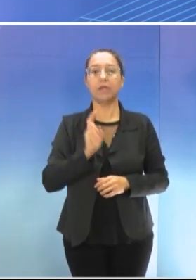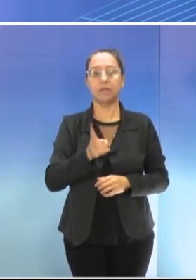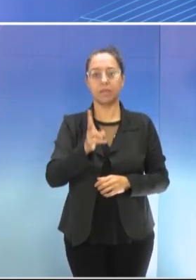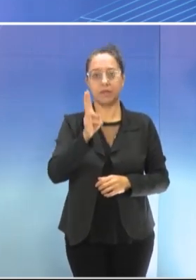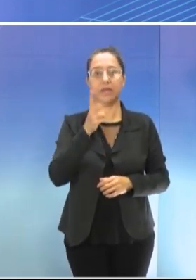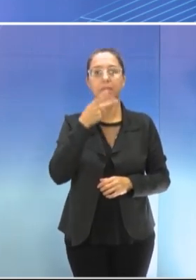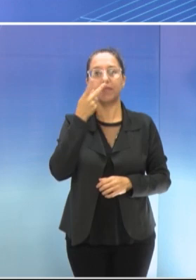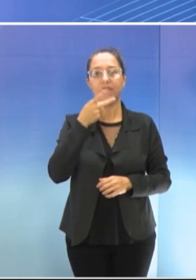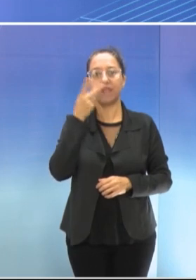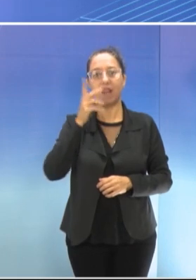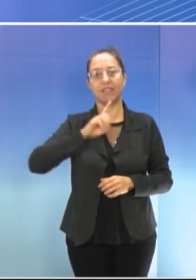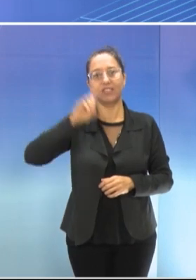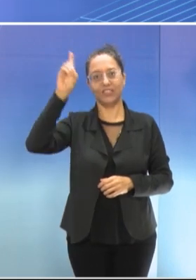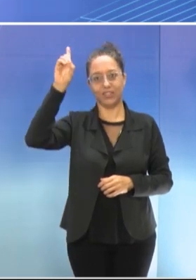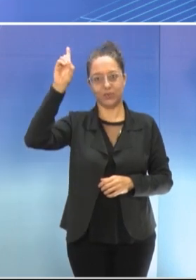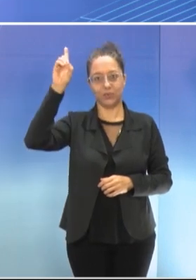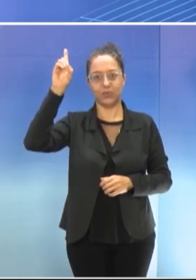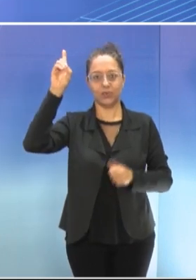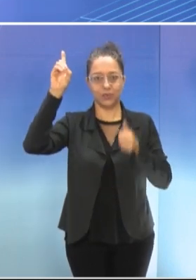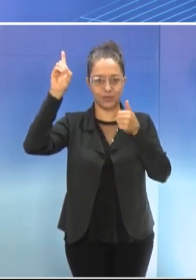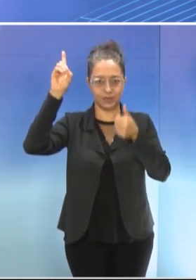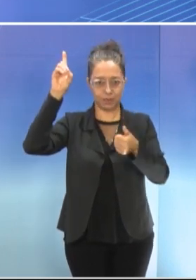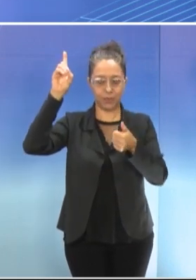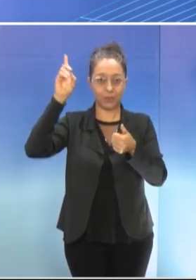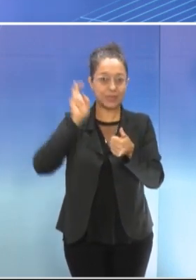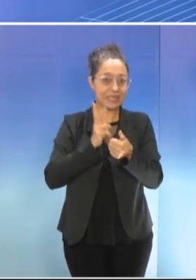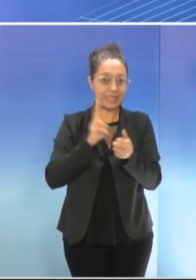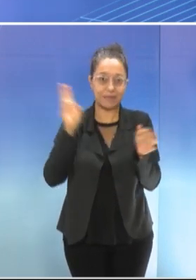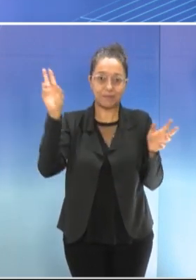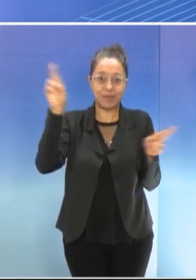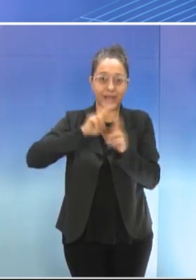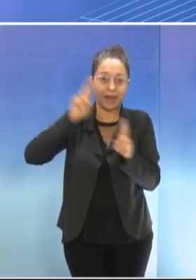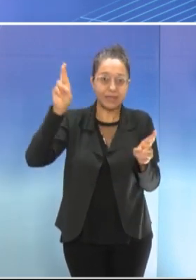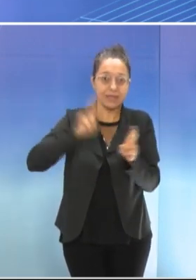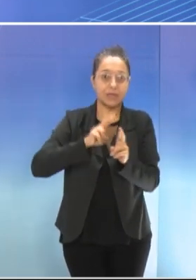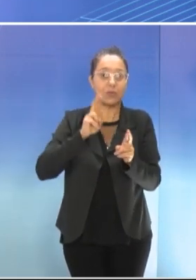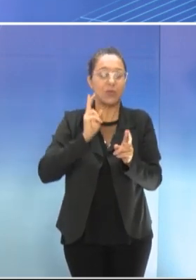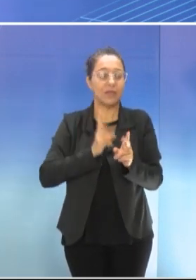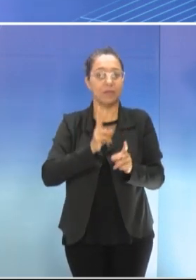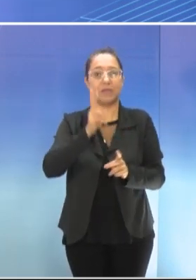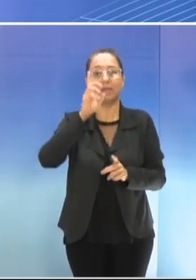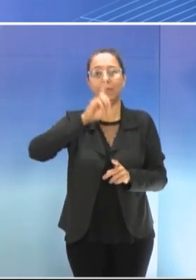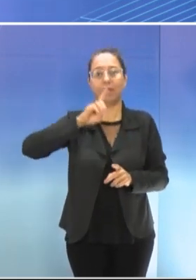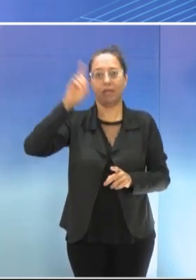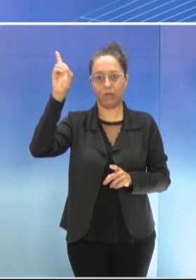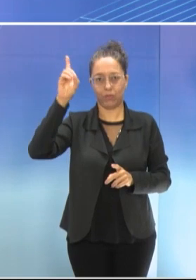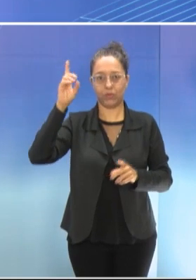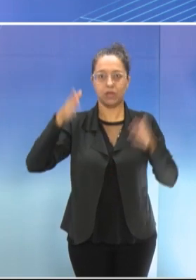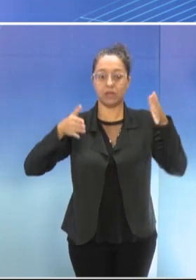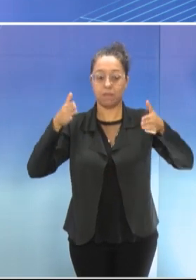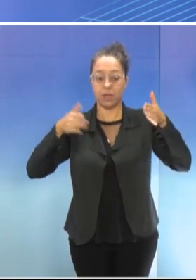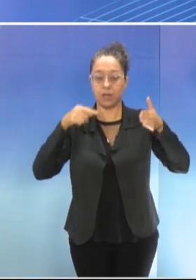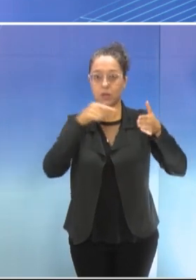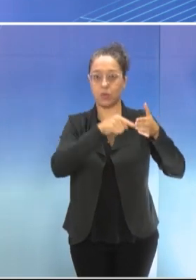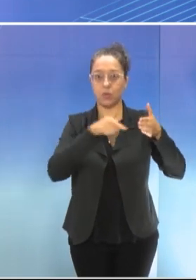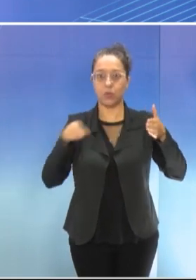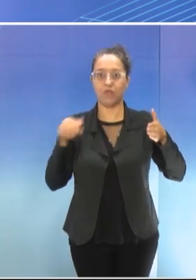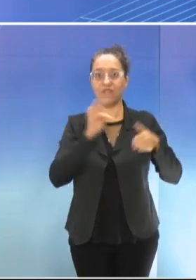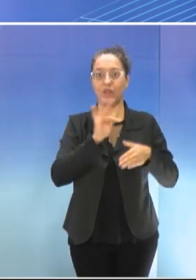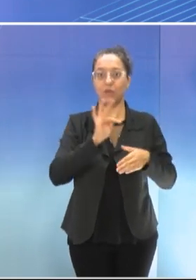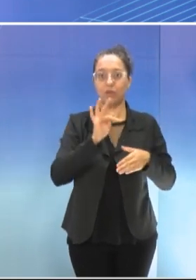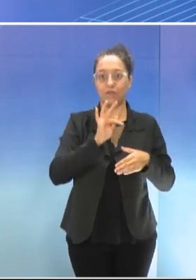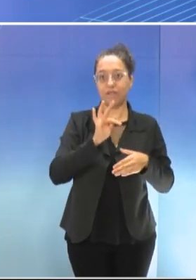medieval, que é sempre falar sobre Deus, né? Sempre tem algum tema relacionado sobre Deus nesse período